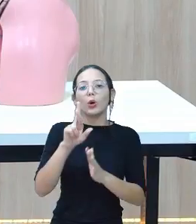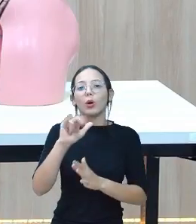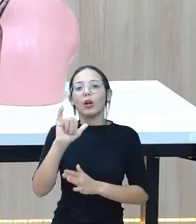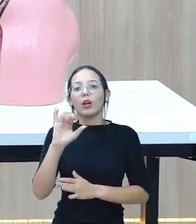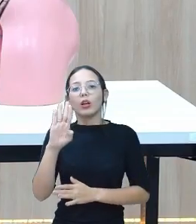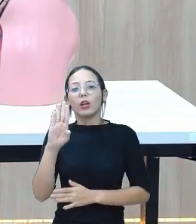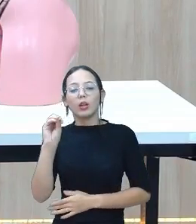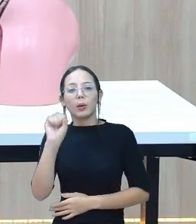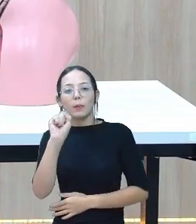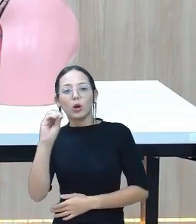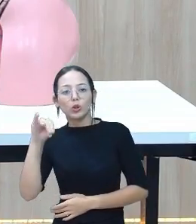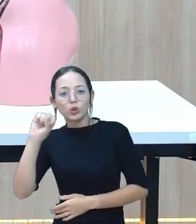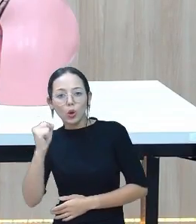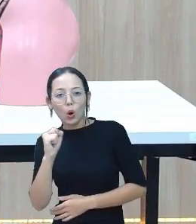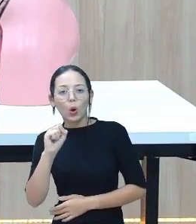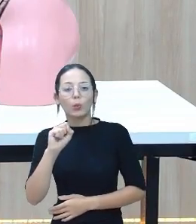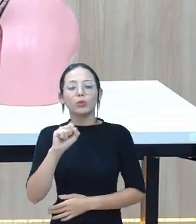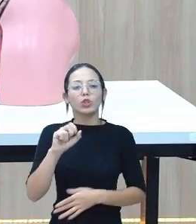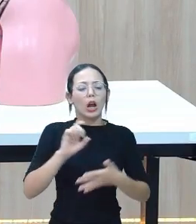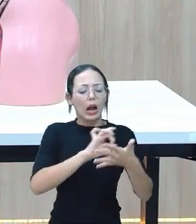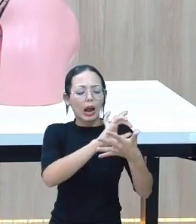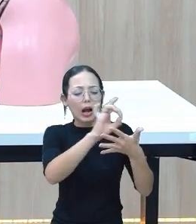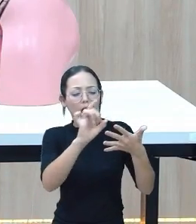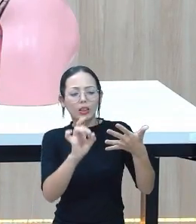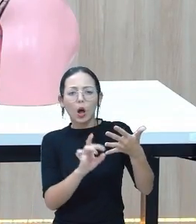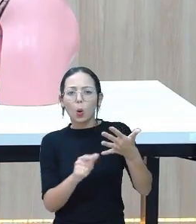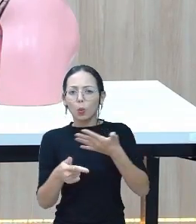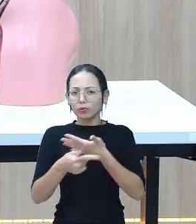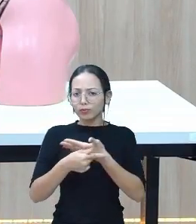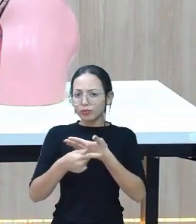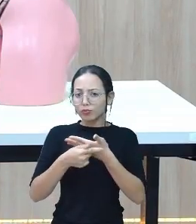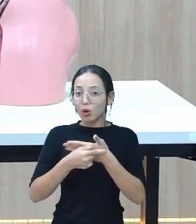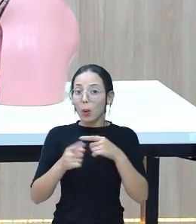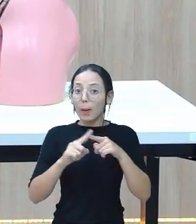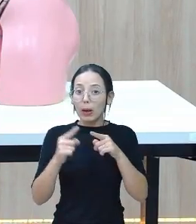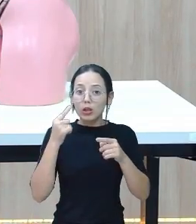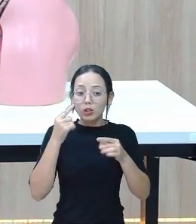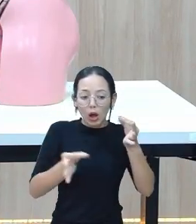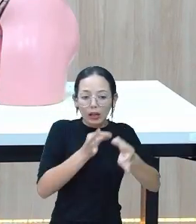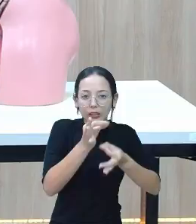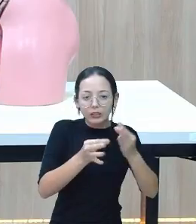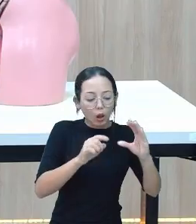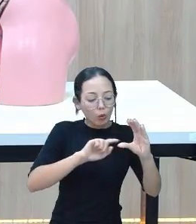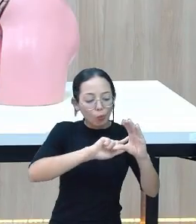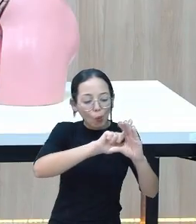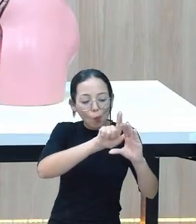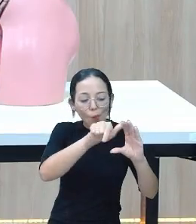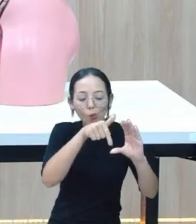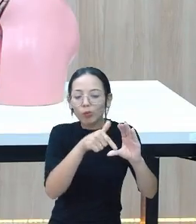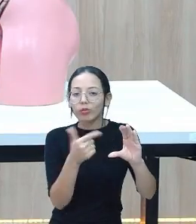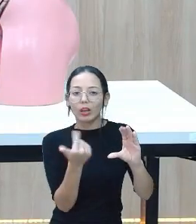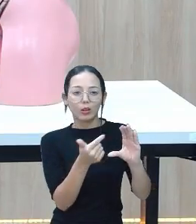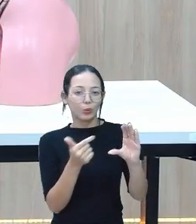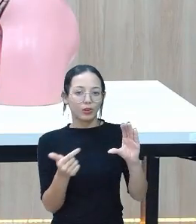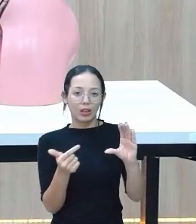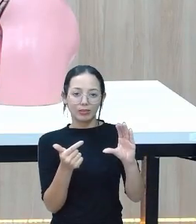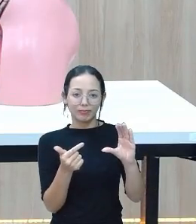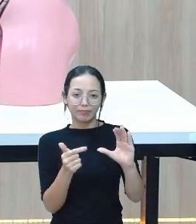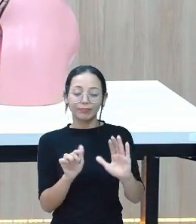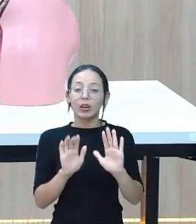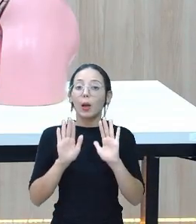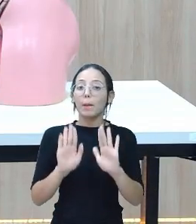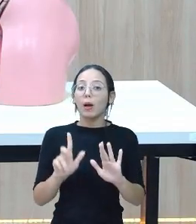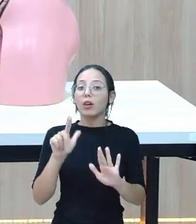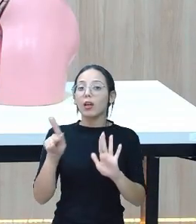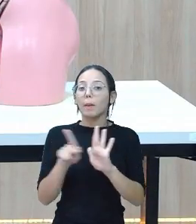os lisossomos, cada um com sua função, essas células procariontes, elas não possuem, mas